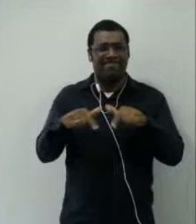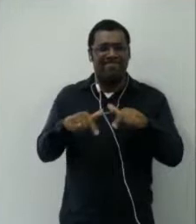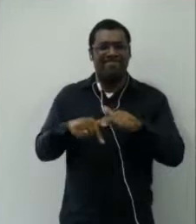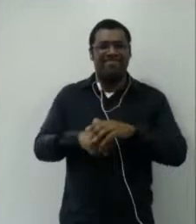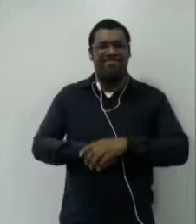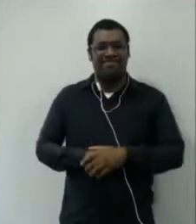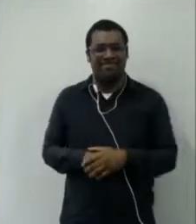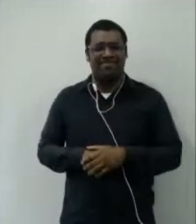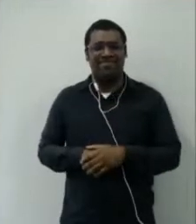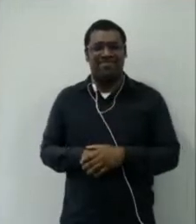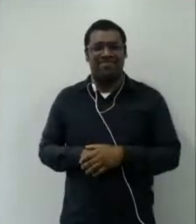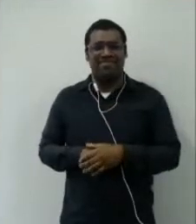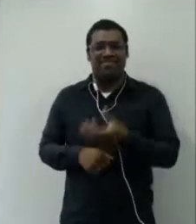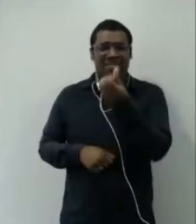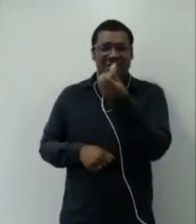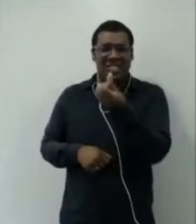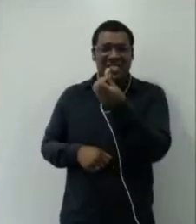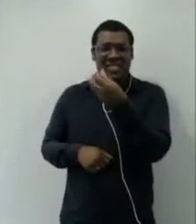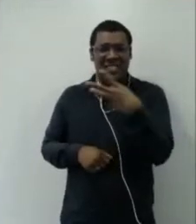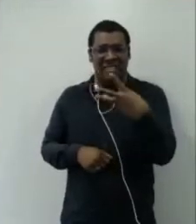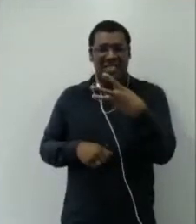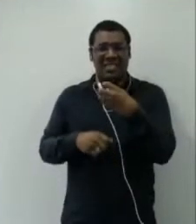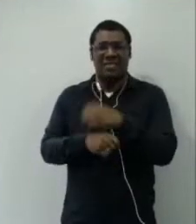em apenas 63 anos